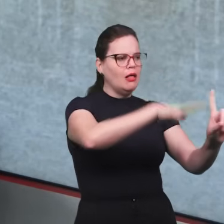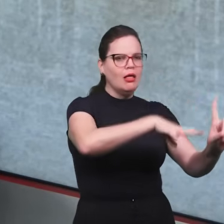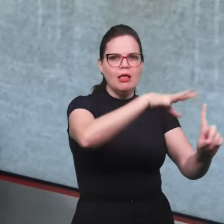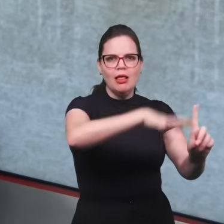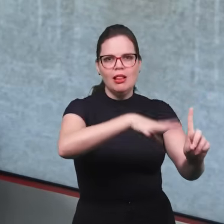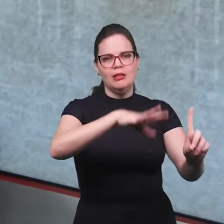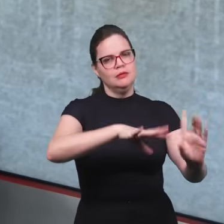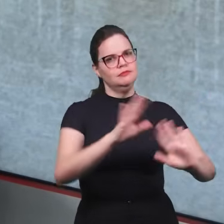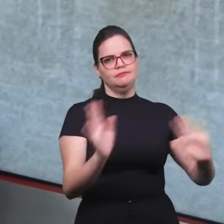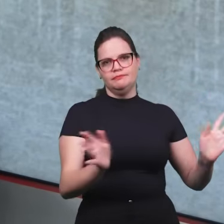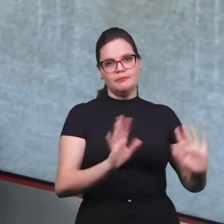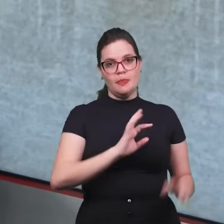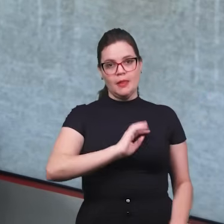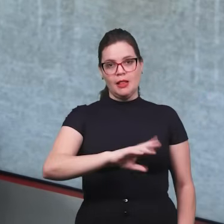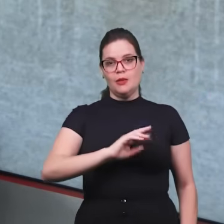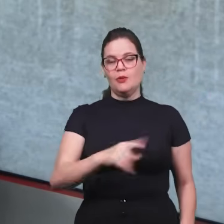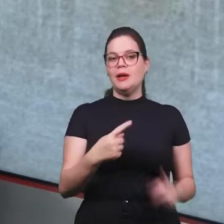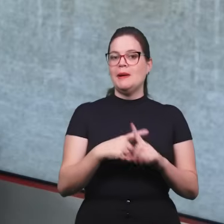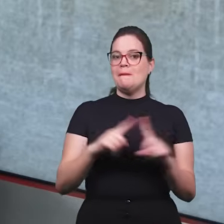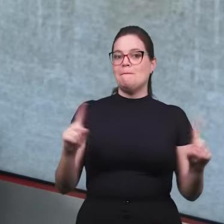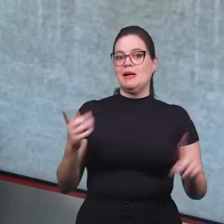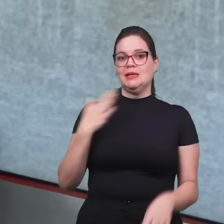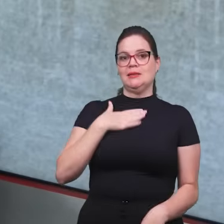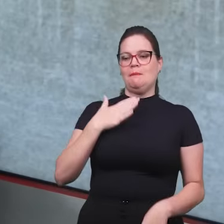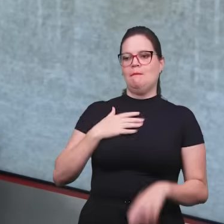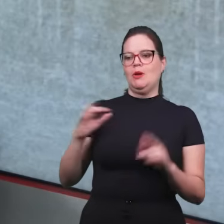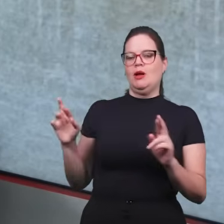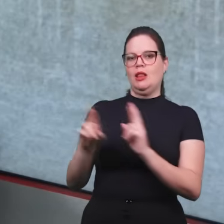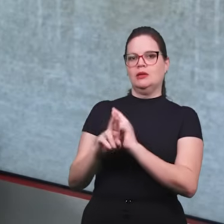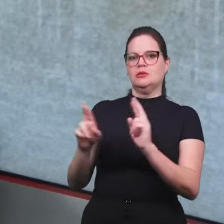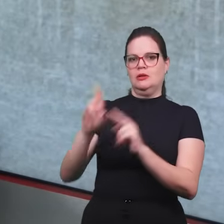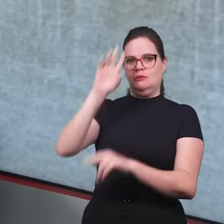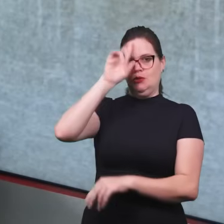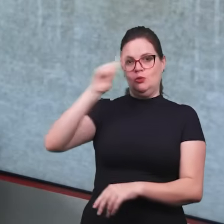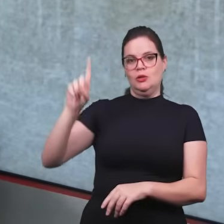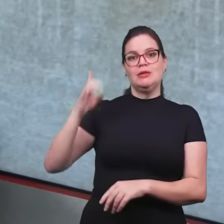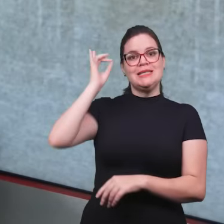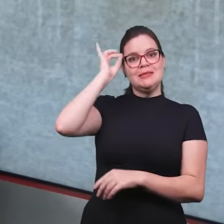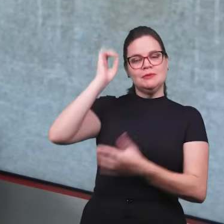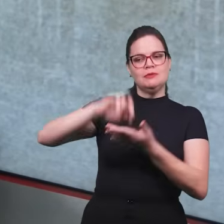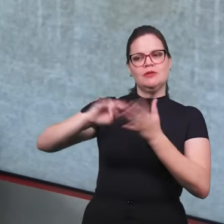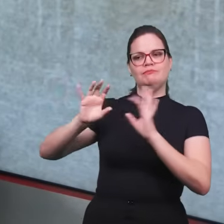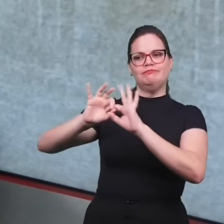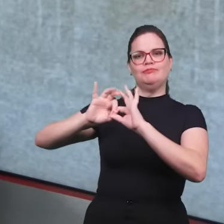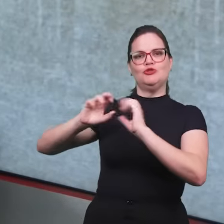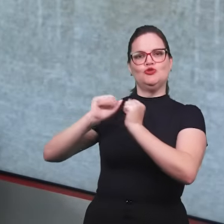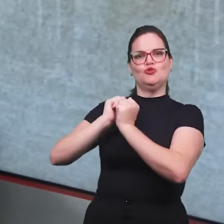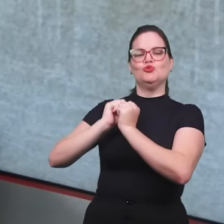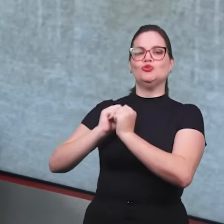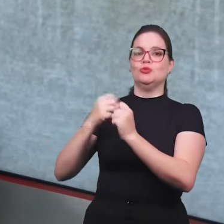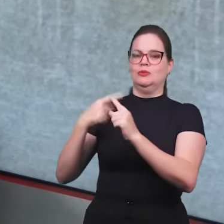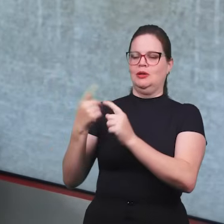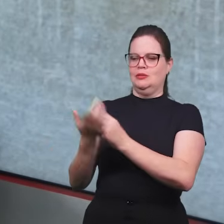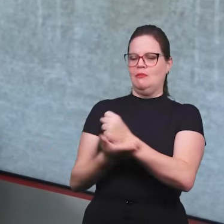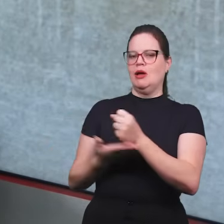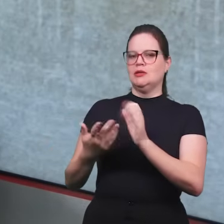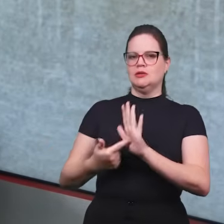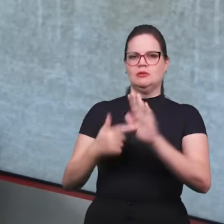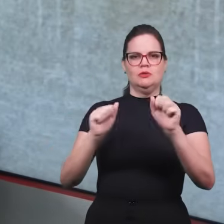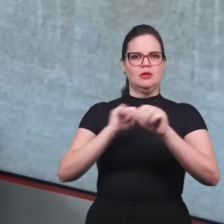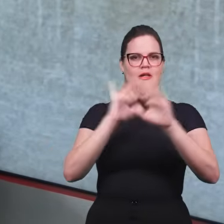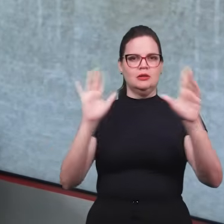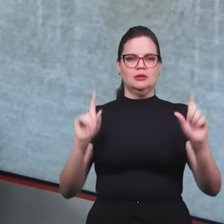humanas, mas a um relacionamento direto com Deus. Esse princípio já estabelece algo